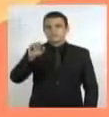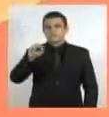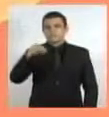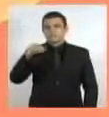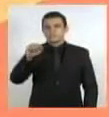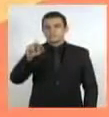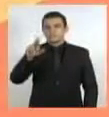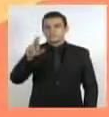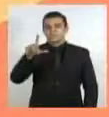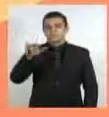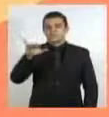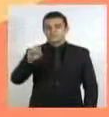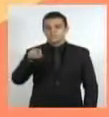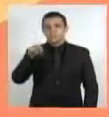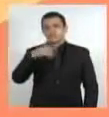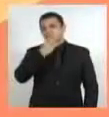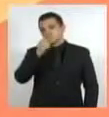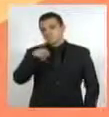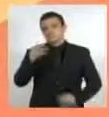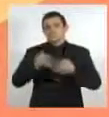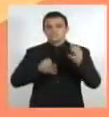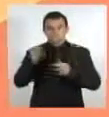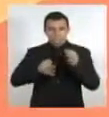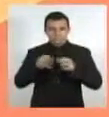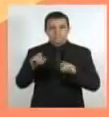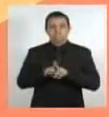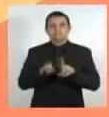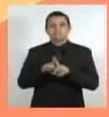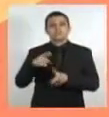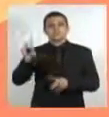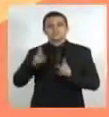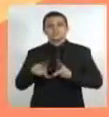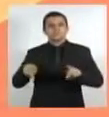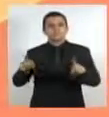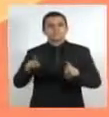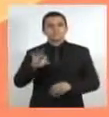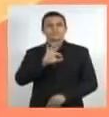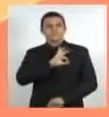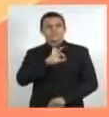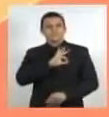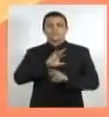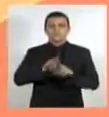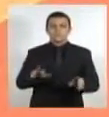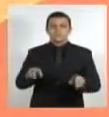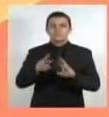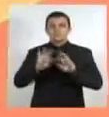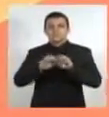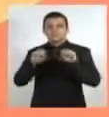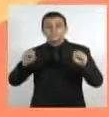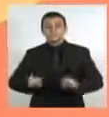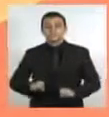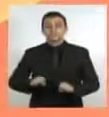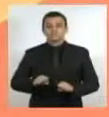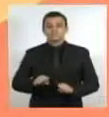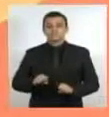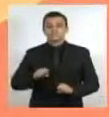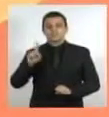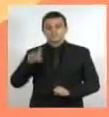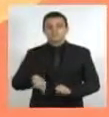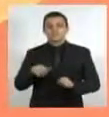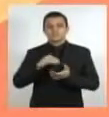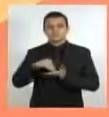execuções penais, promotores, delegados, o sistema que compõe a Secretaria de Segurança. Mas